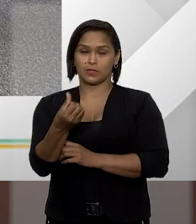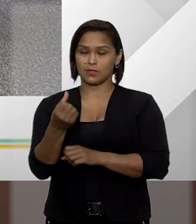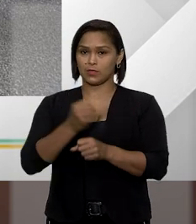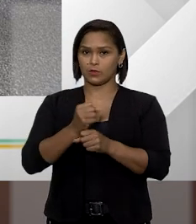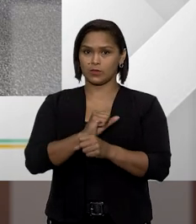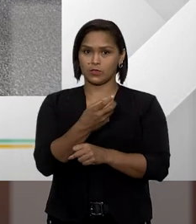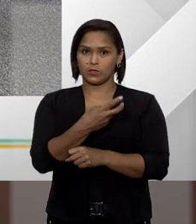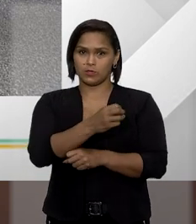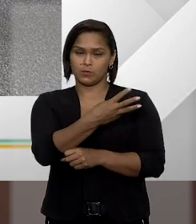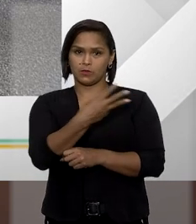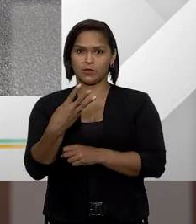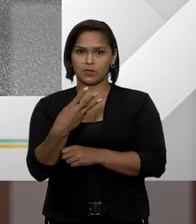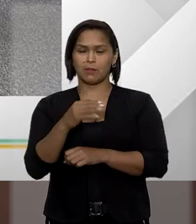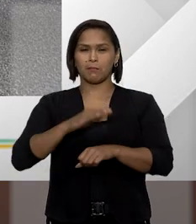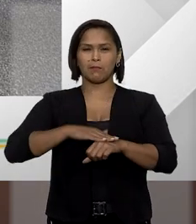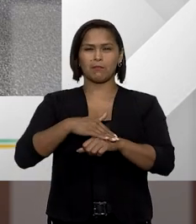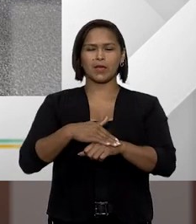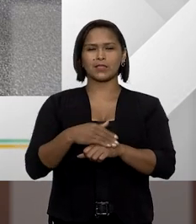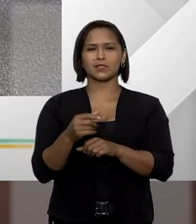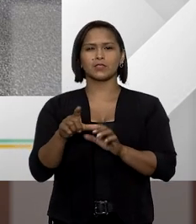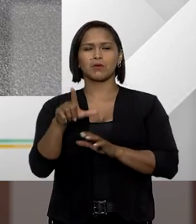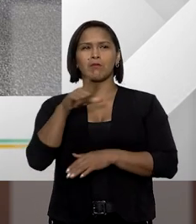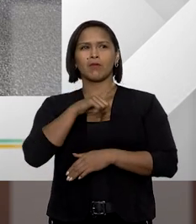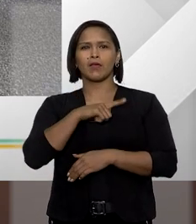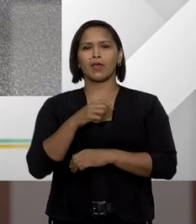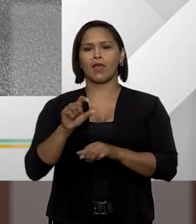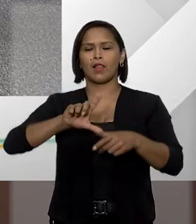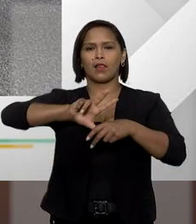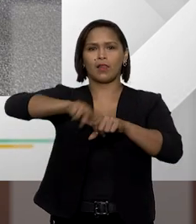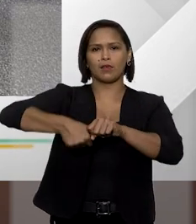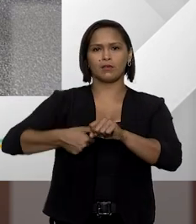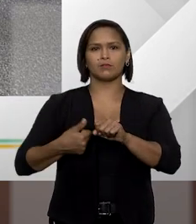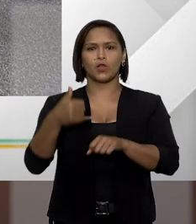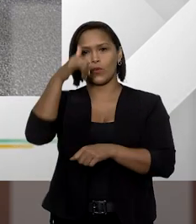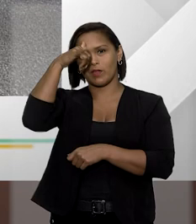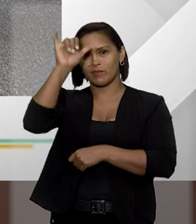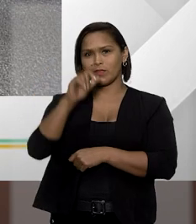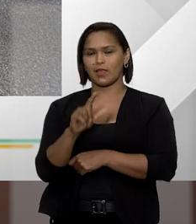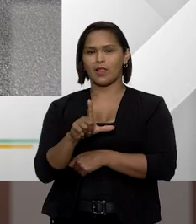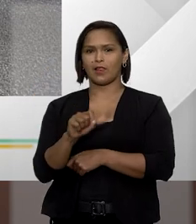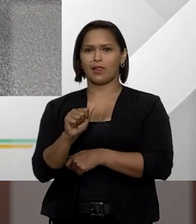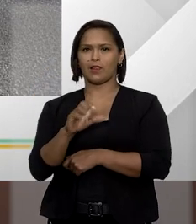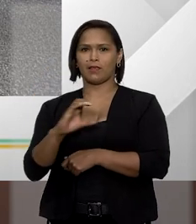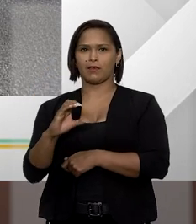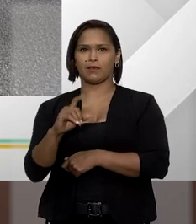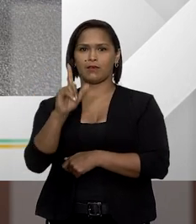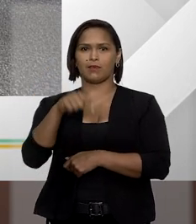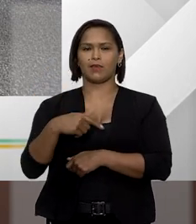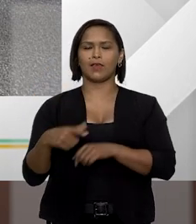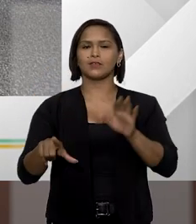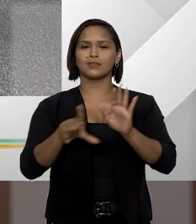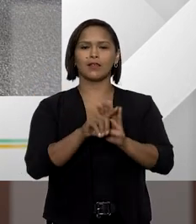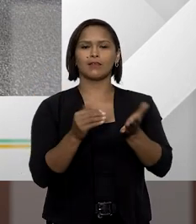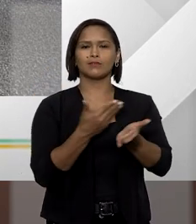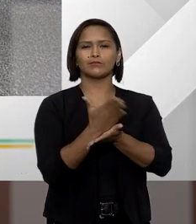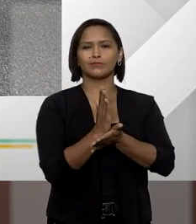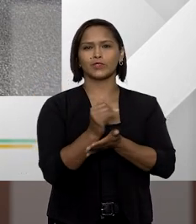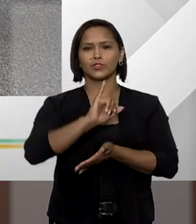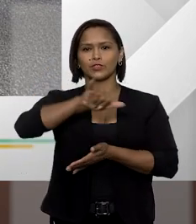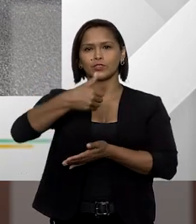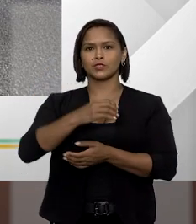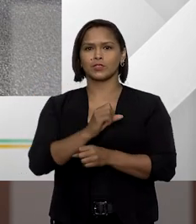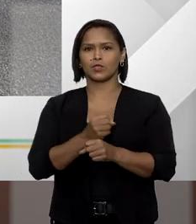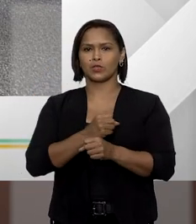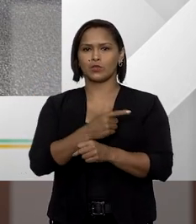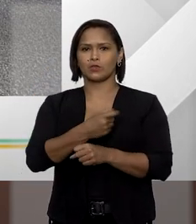12.846 de 2013, mais conhecida como a Lei Anticorrupção ou simplesmente LAC. Ela entrou em vigor em janeiro